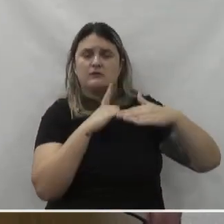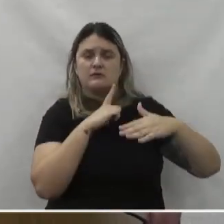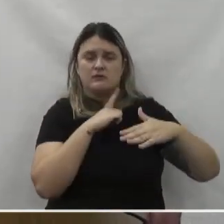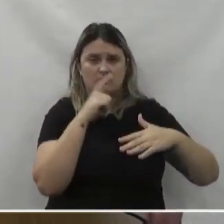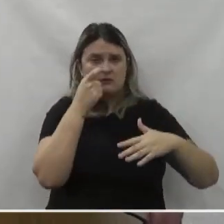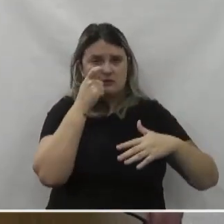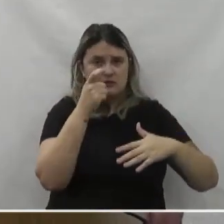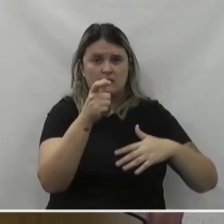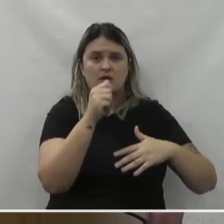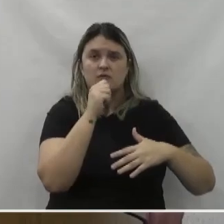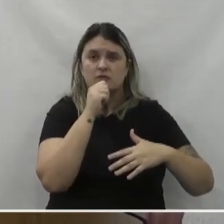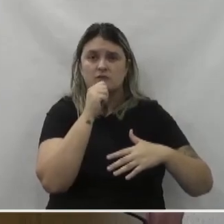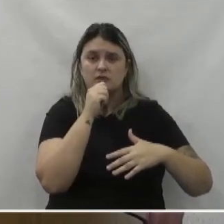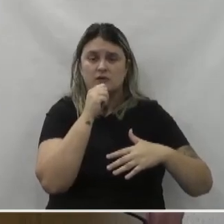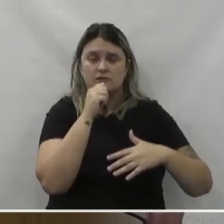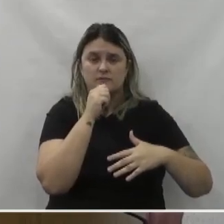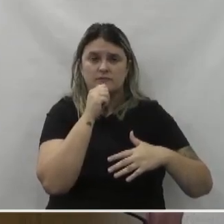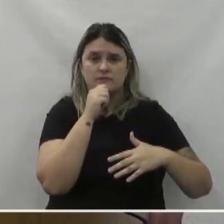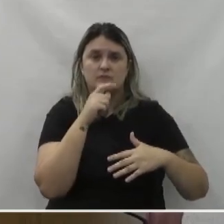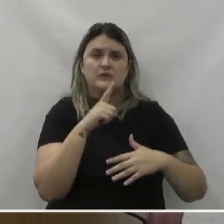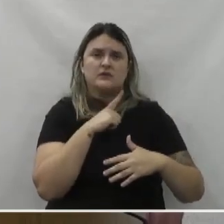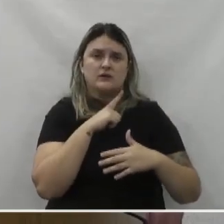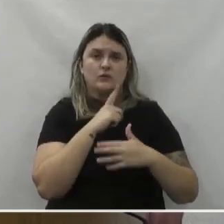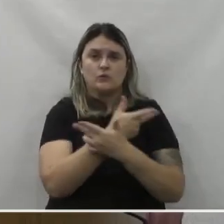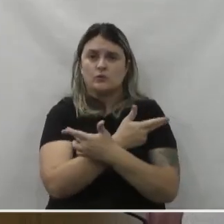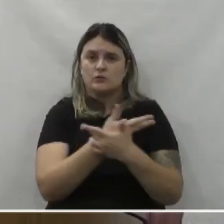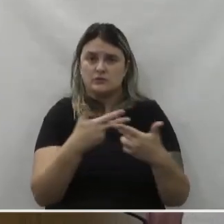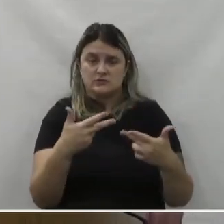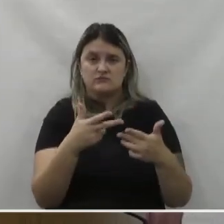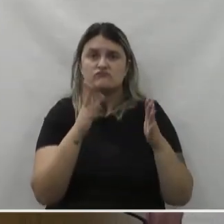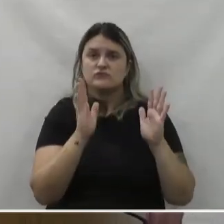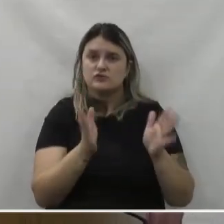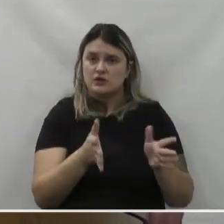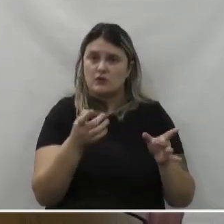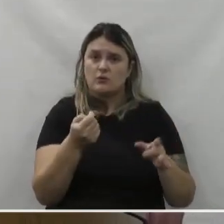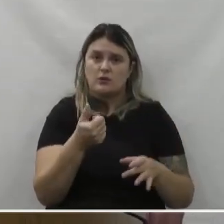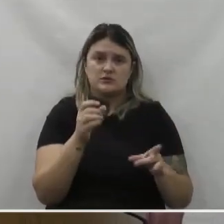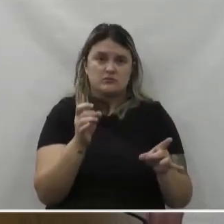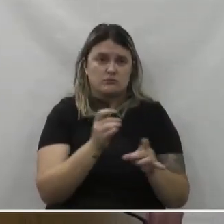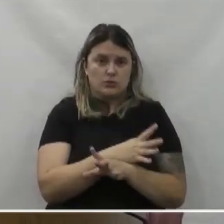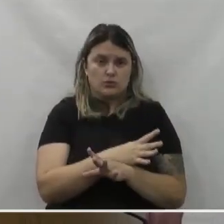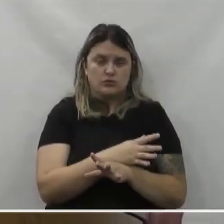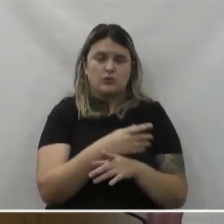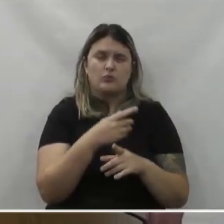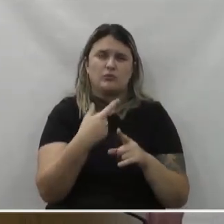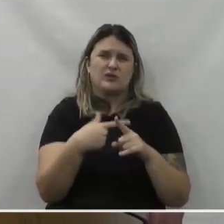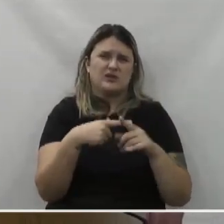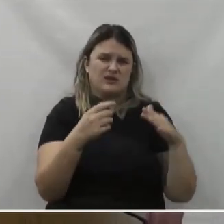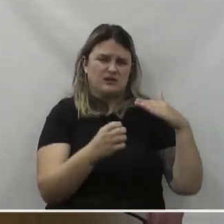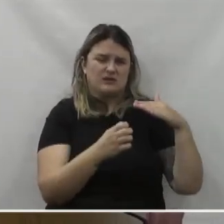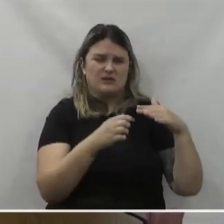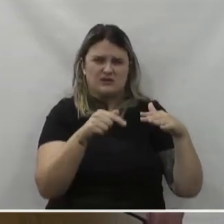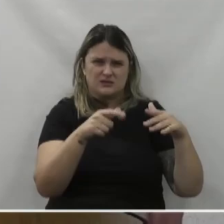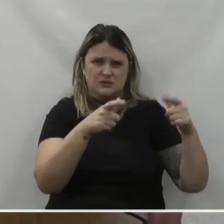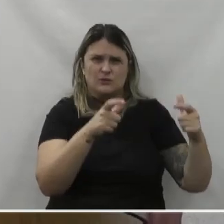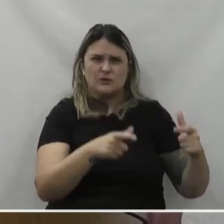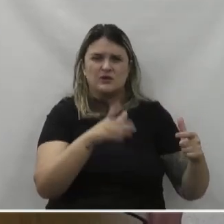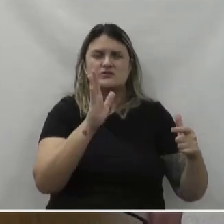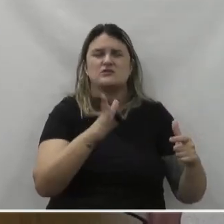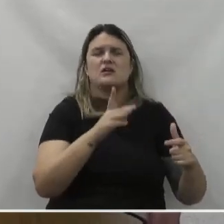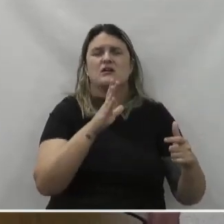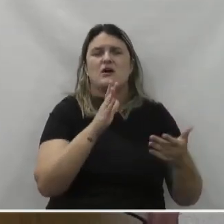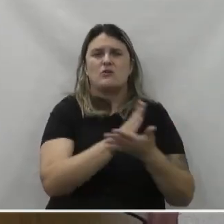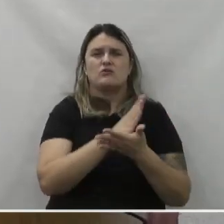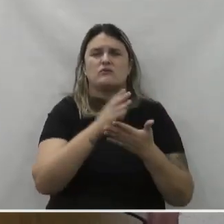ainda, muitas coisas, né, já estariam aí ultrapassado, a empresa já poderia estar cobrando